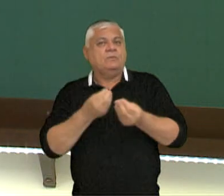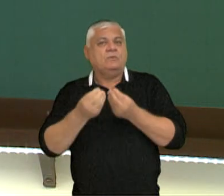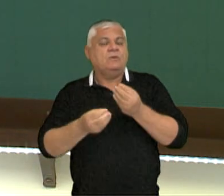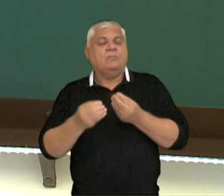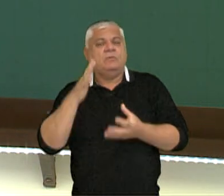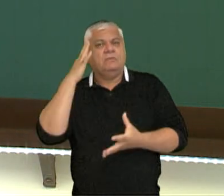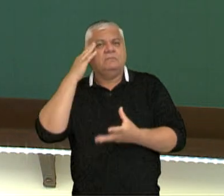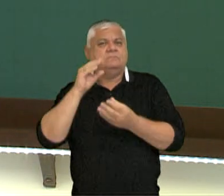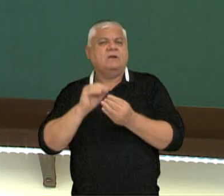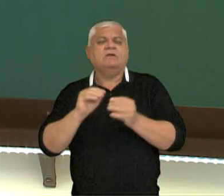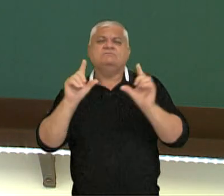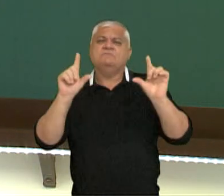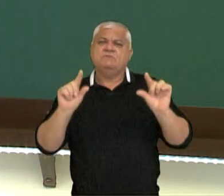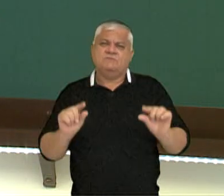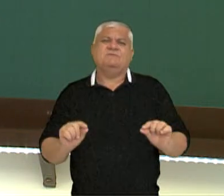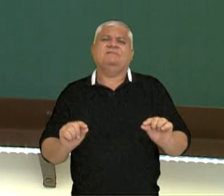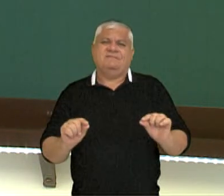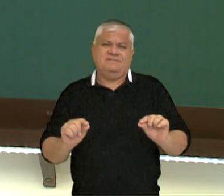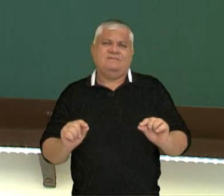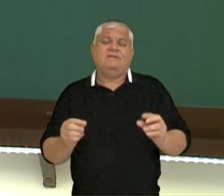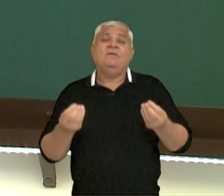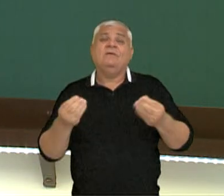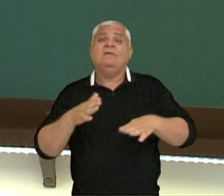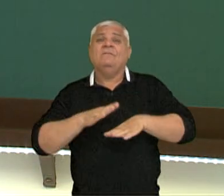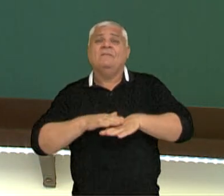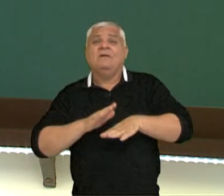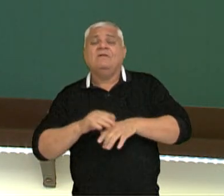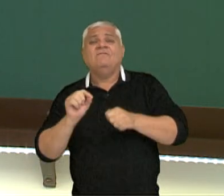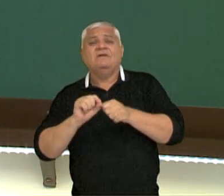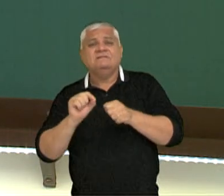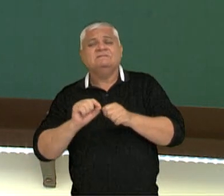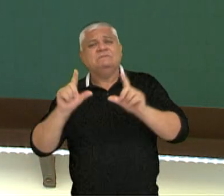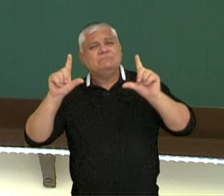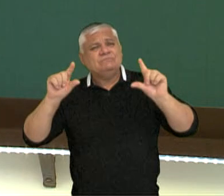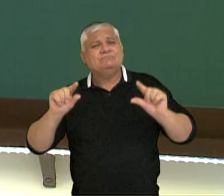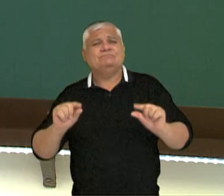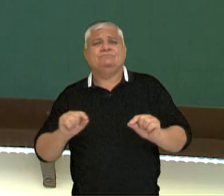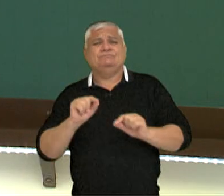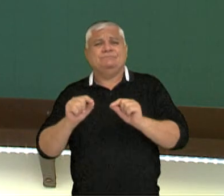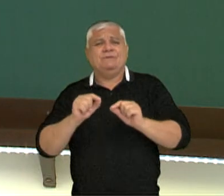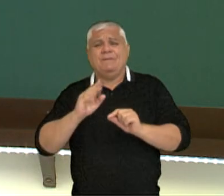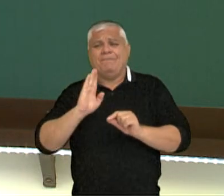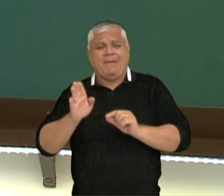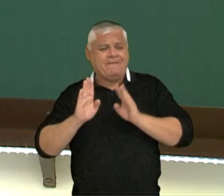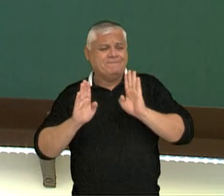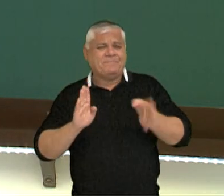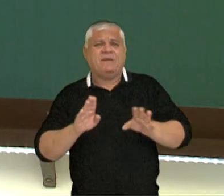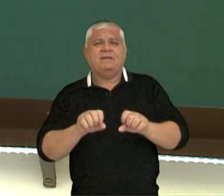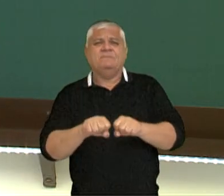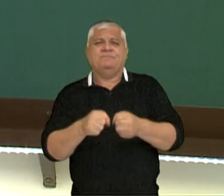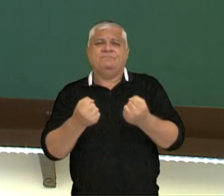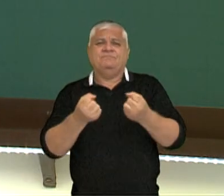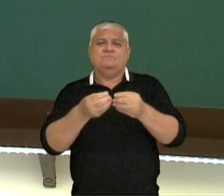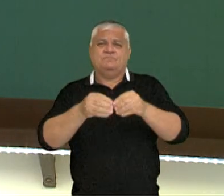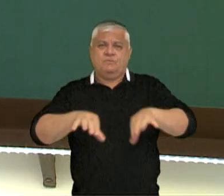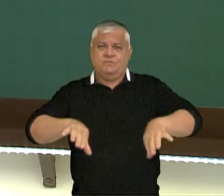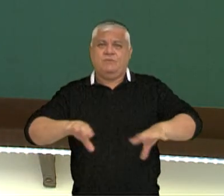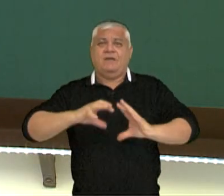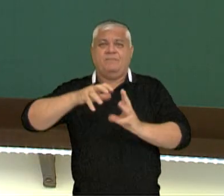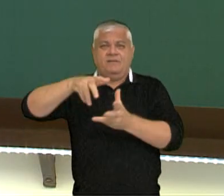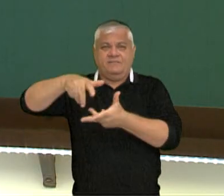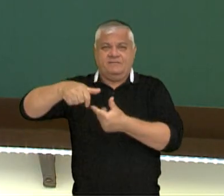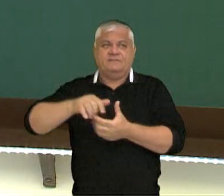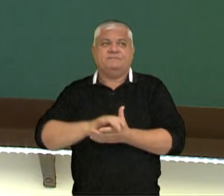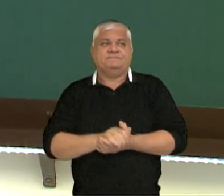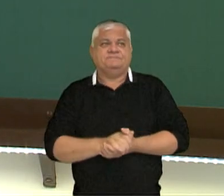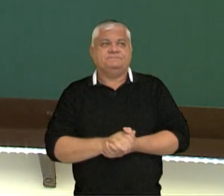para minimizar, o que pode ser feito para diminuir esses impactos ambientais nos oceanos e mares. Aí nós